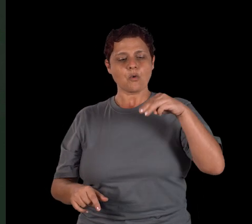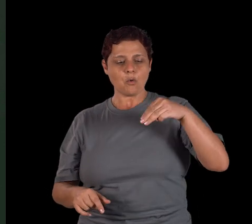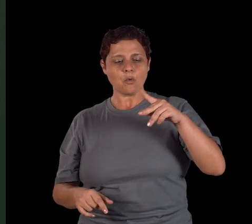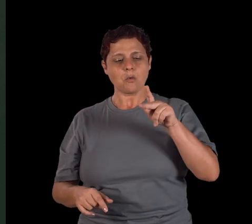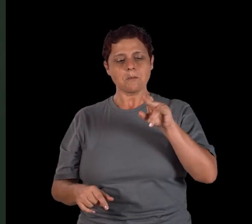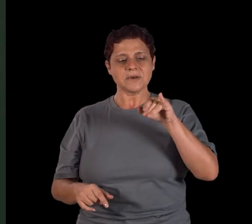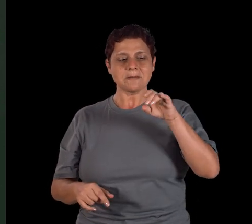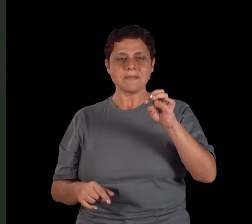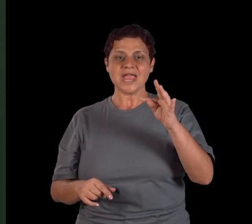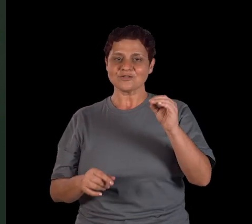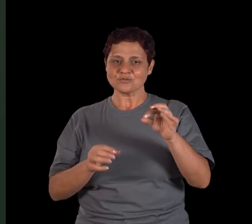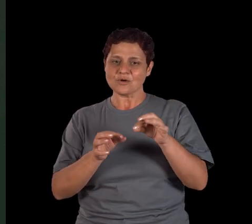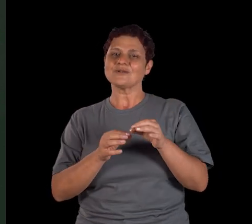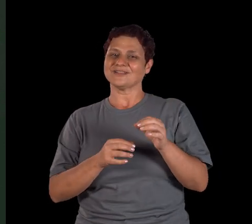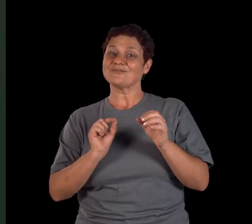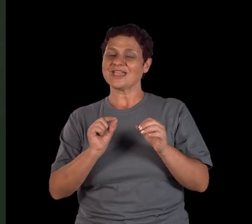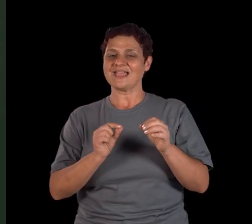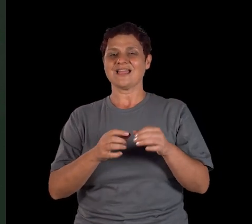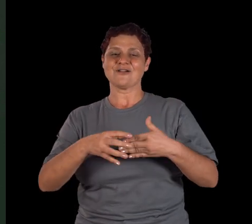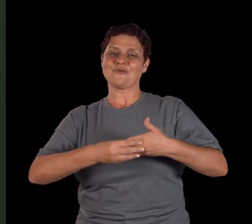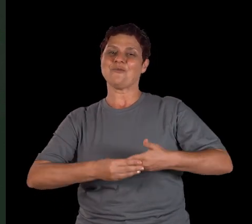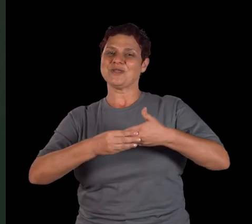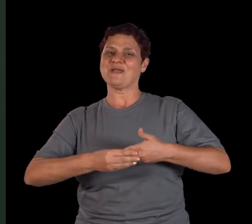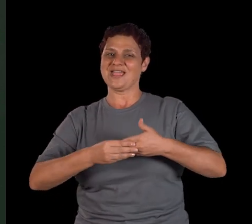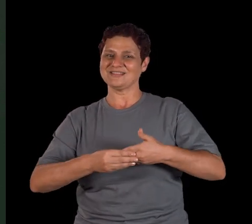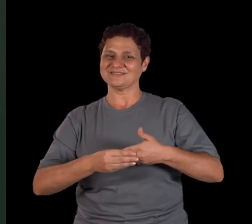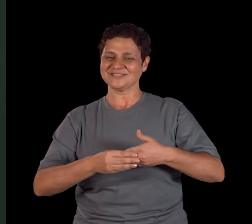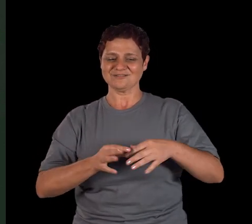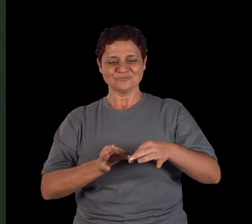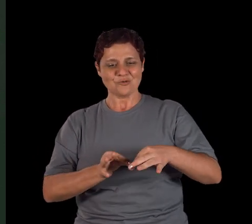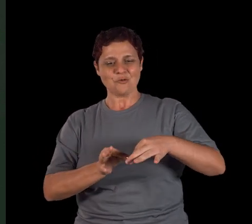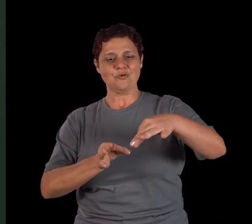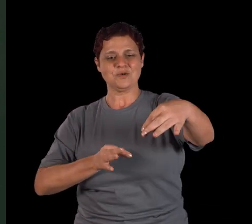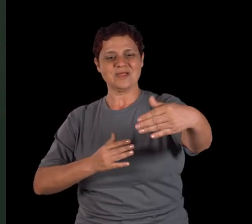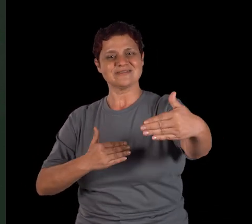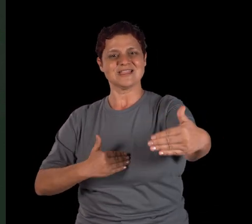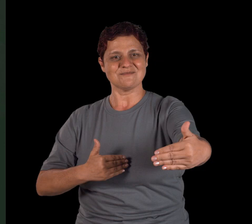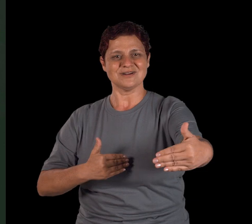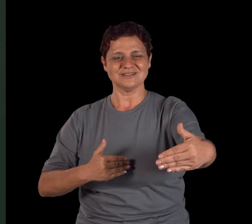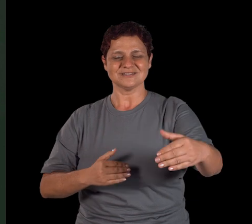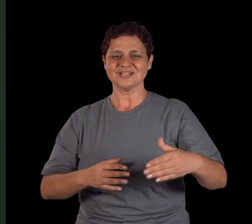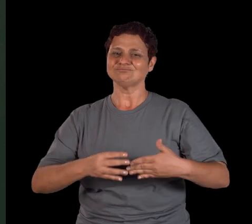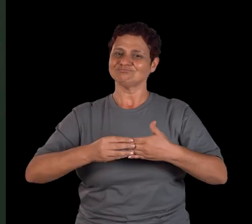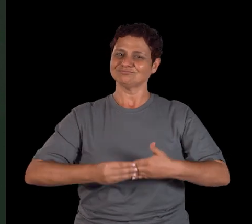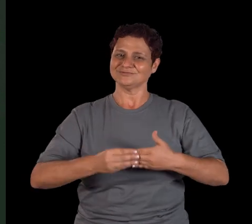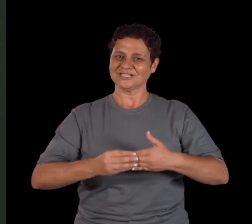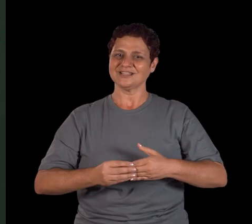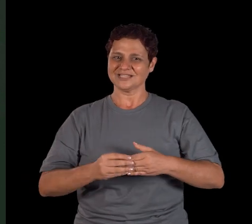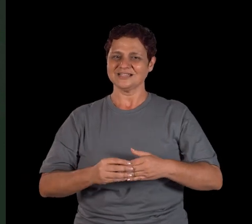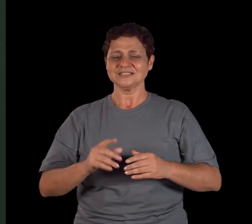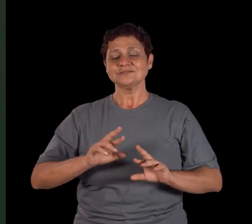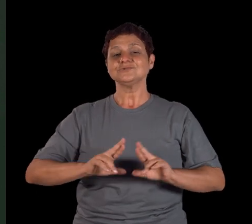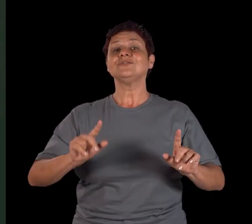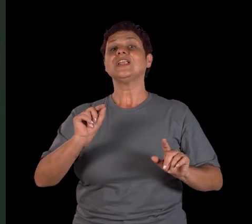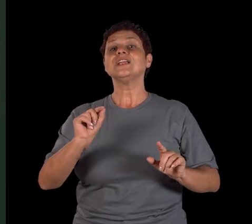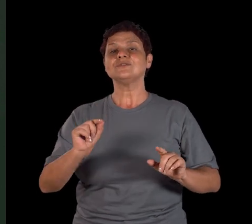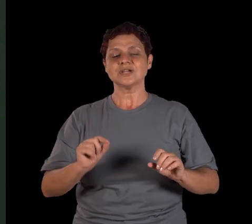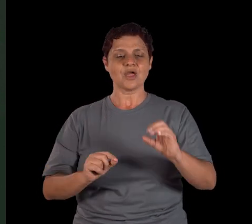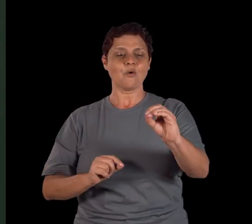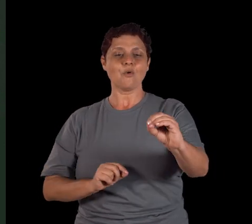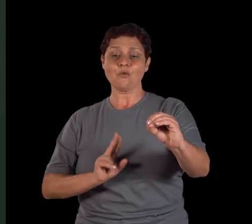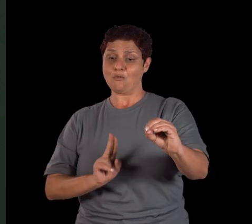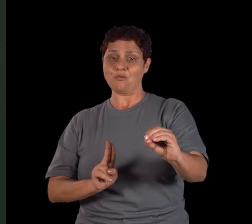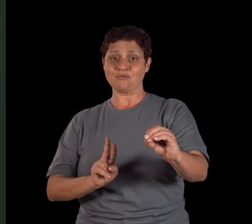Comprimento. Se é comprimento, é de tamanho. Cumprimento é de cumprimentar, certo? Ou de cumprir alguma coisa. Muda o quê?